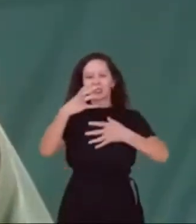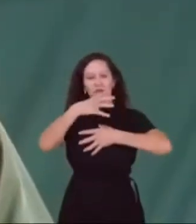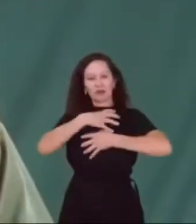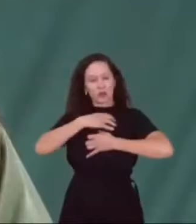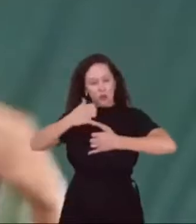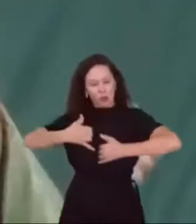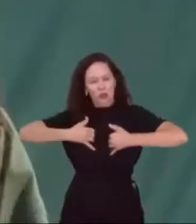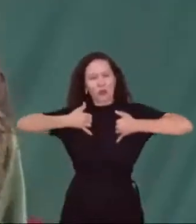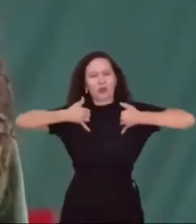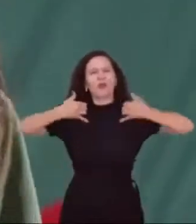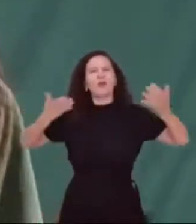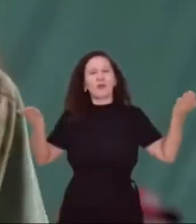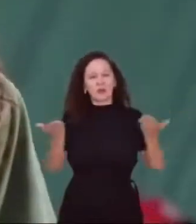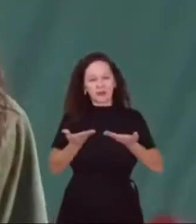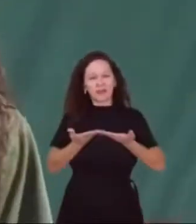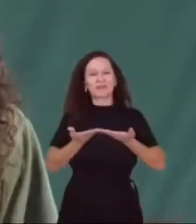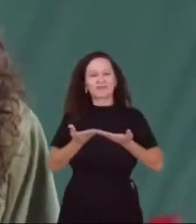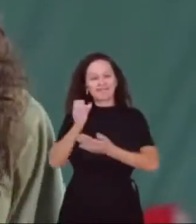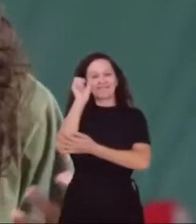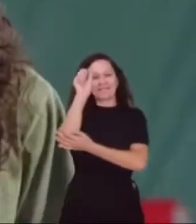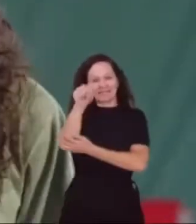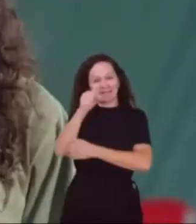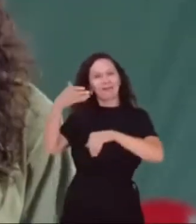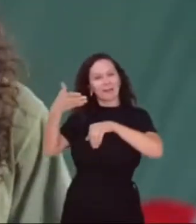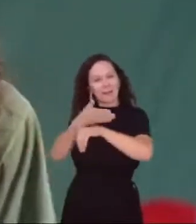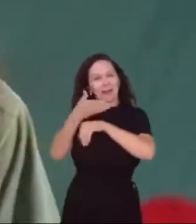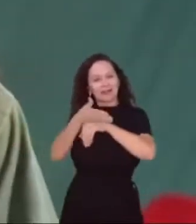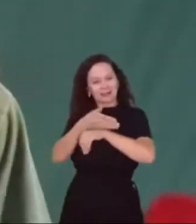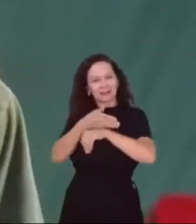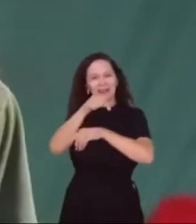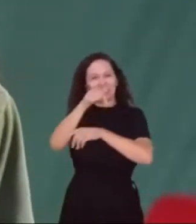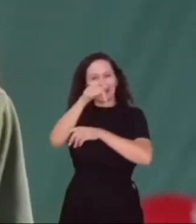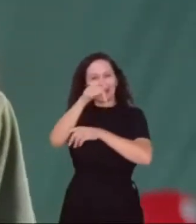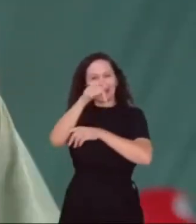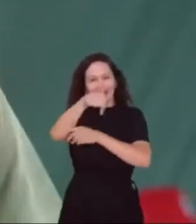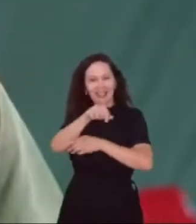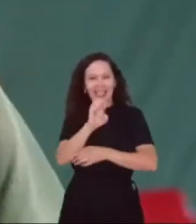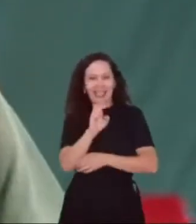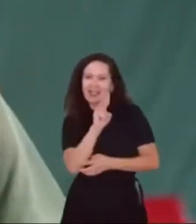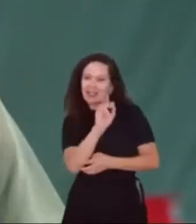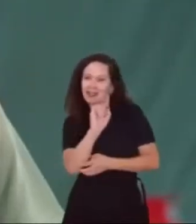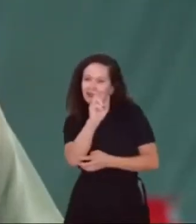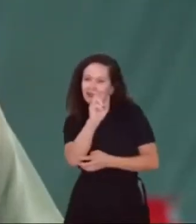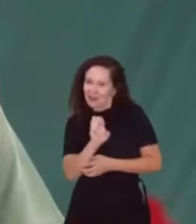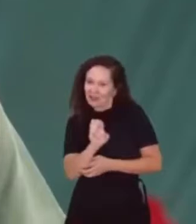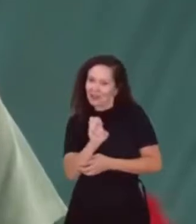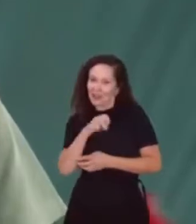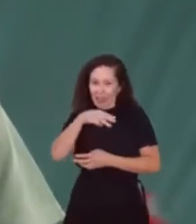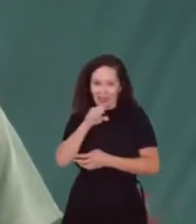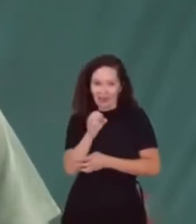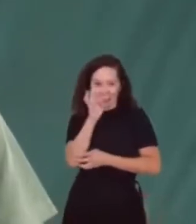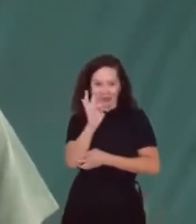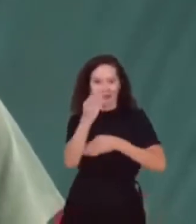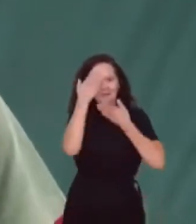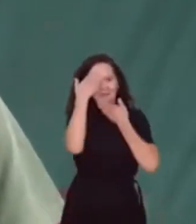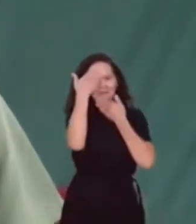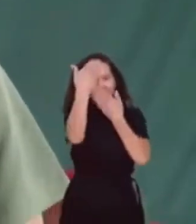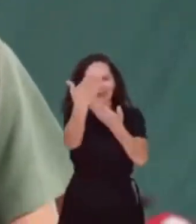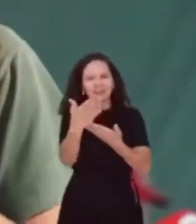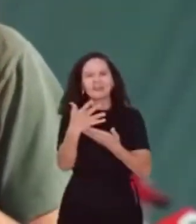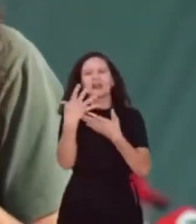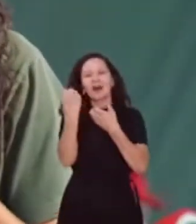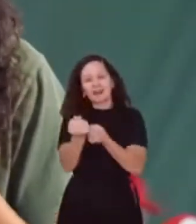honrada de estar aqui hoje no assentamento Ele Vive. Muito obrigada pela acolhida. Estou muito